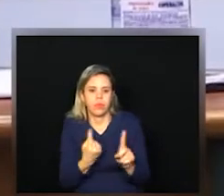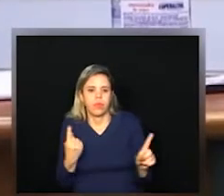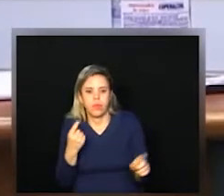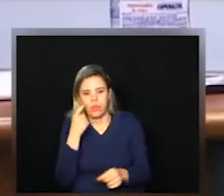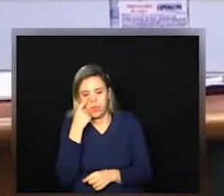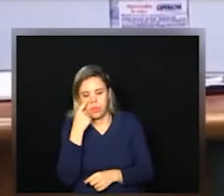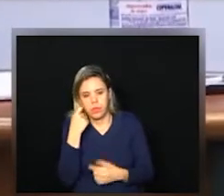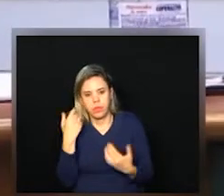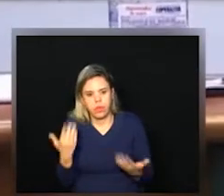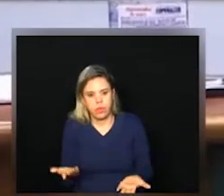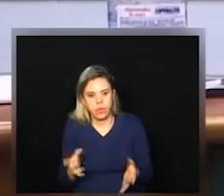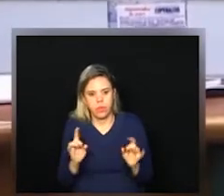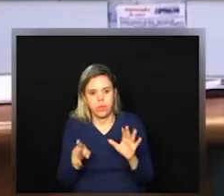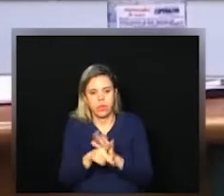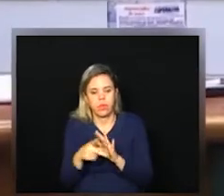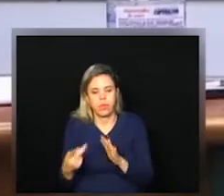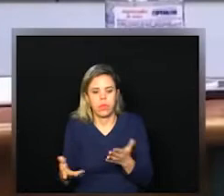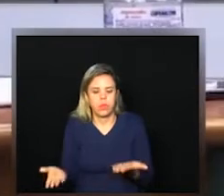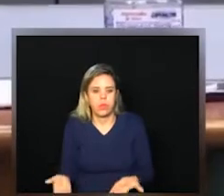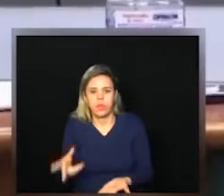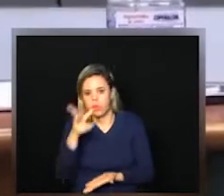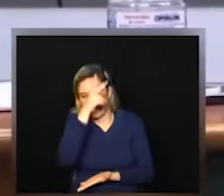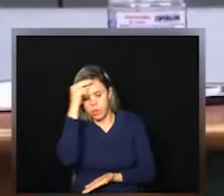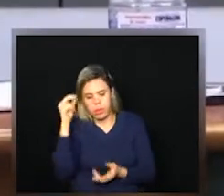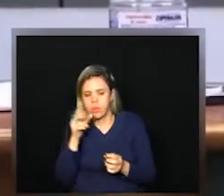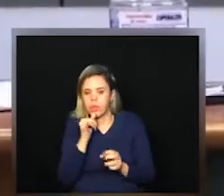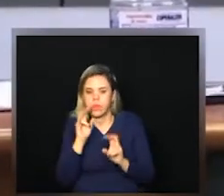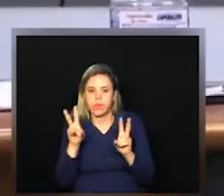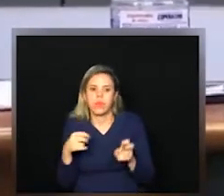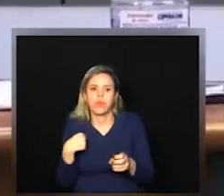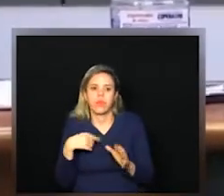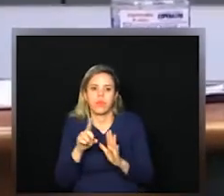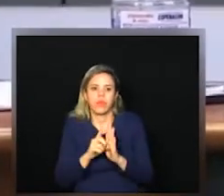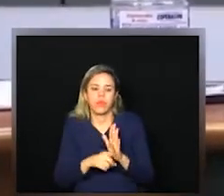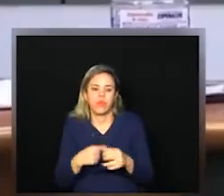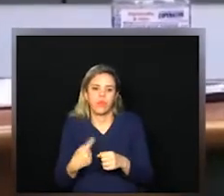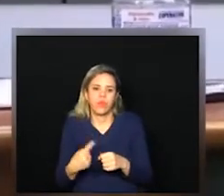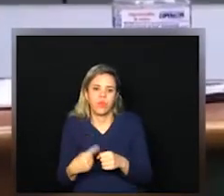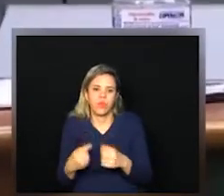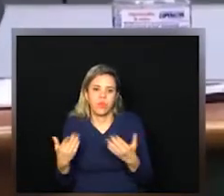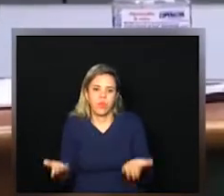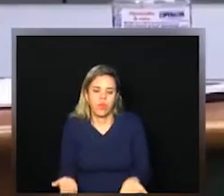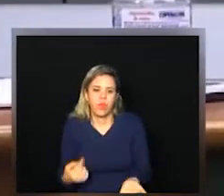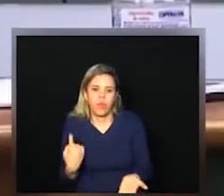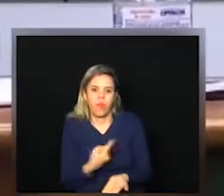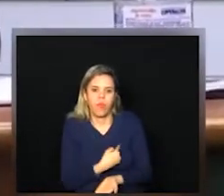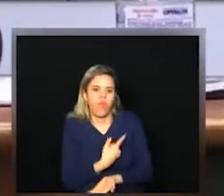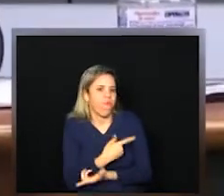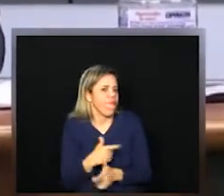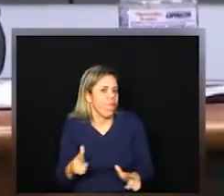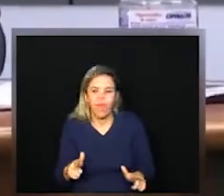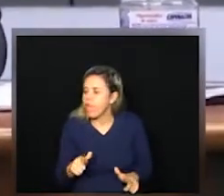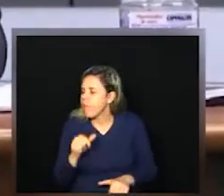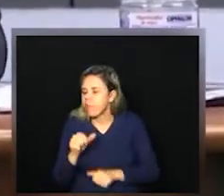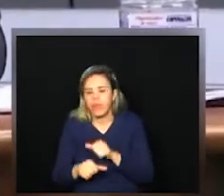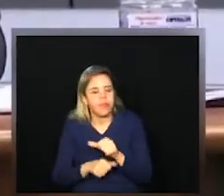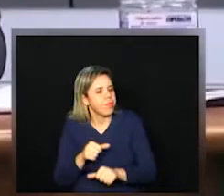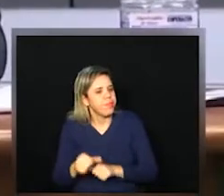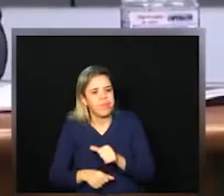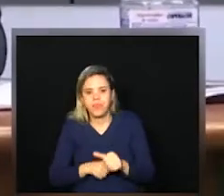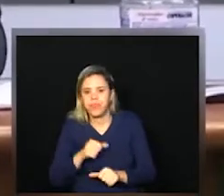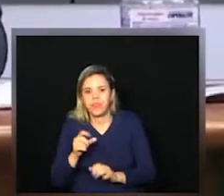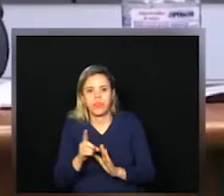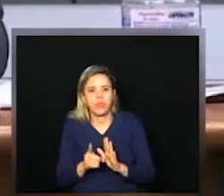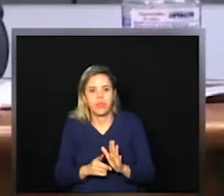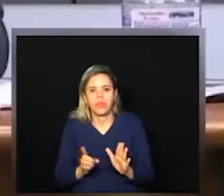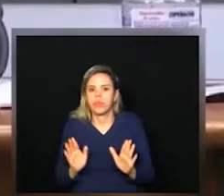tá? Especificamente aqui, prefeito, com relação ao nosso decreto municipal, nós não vamos renovar o